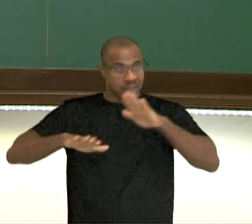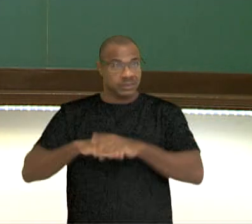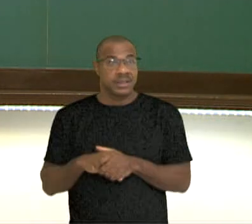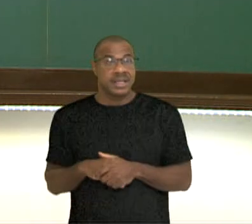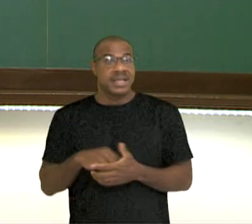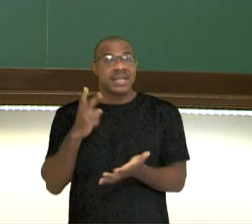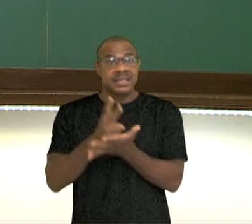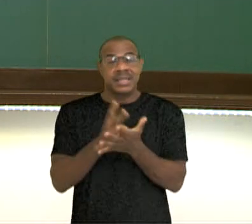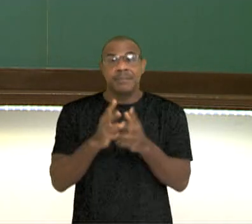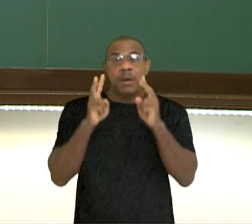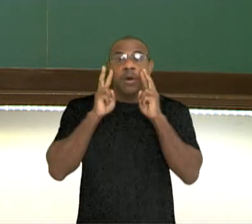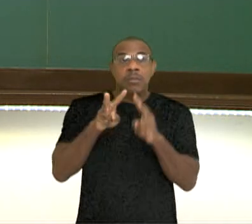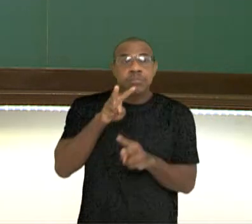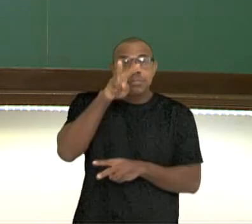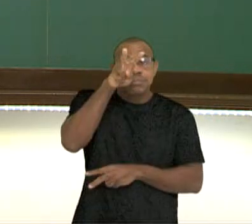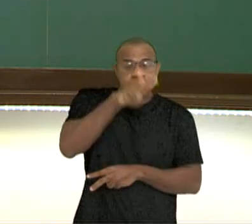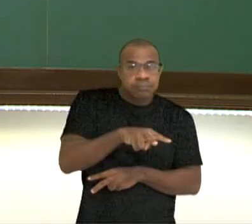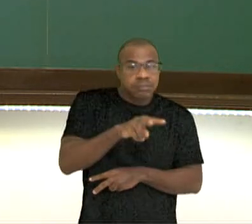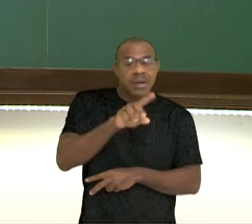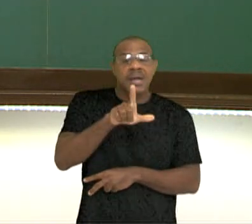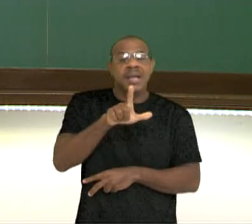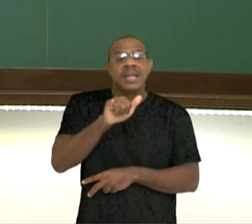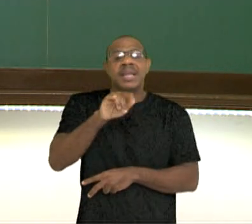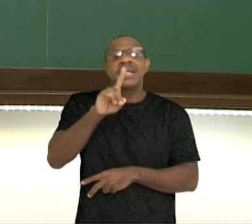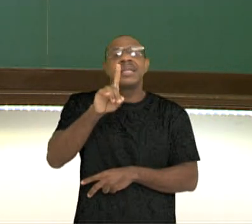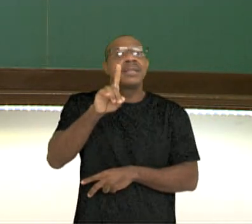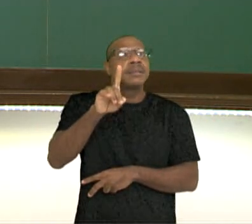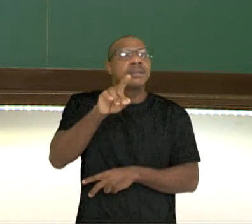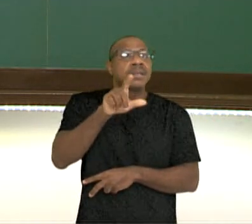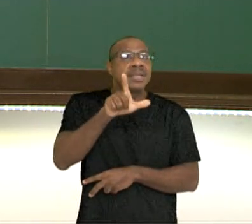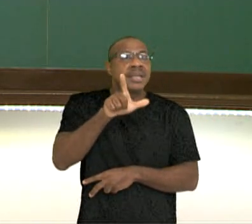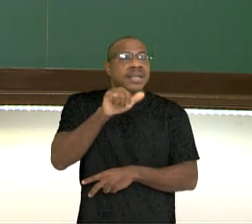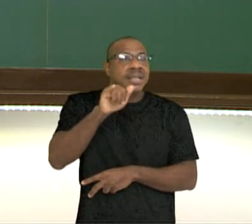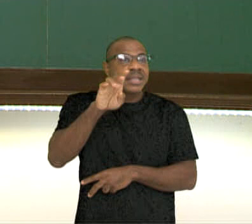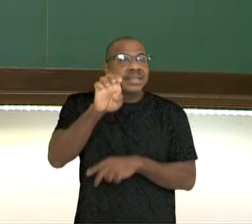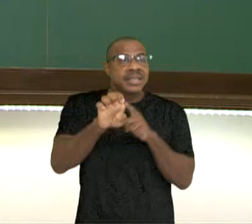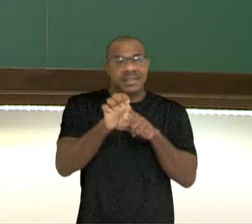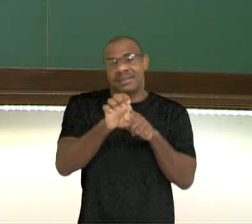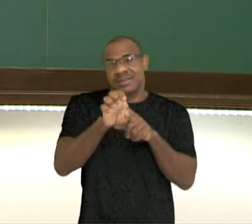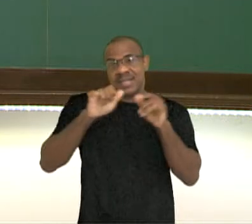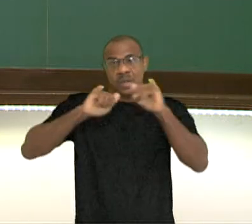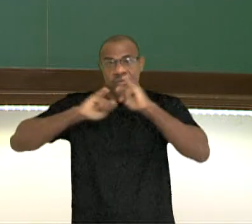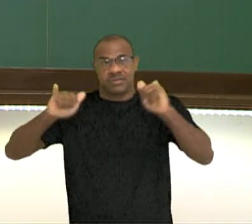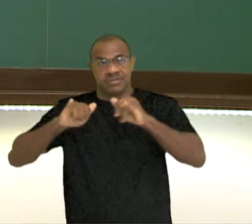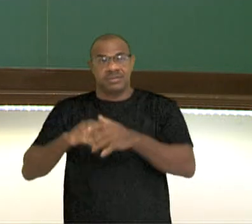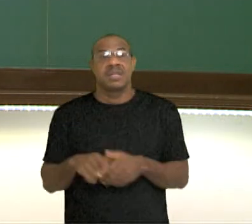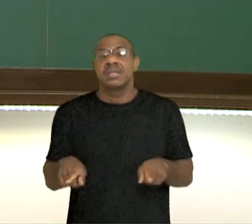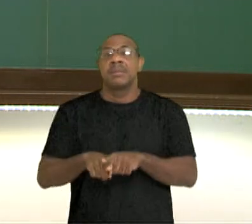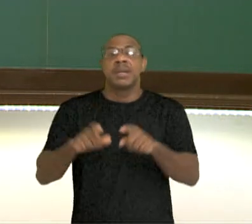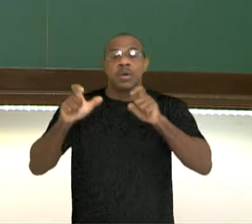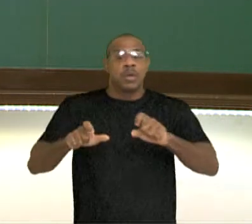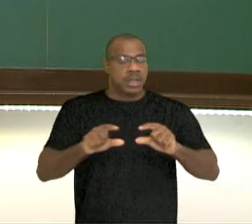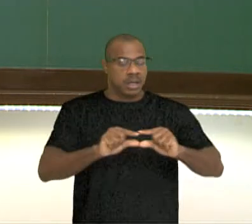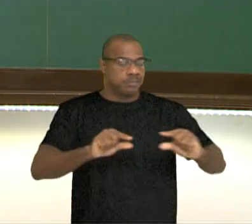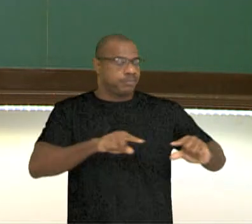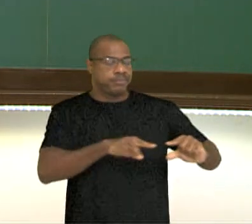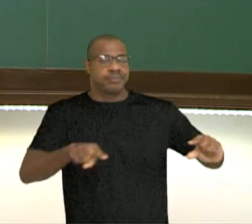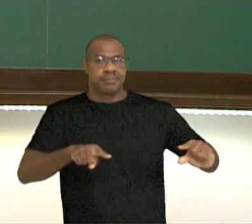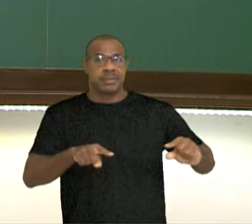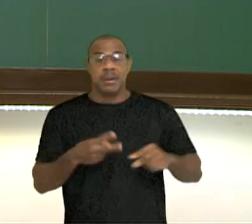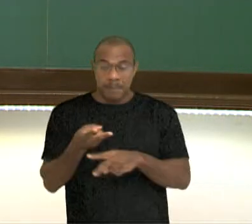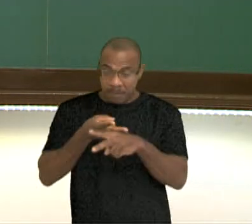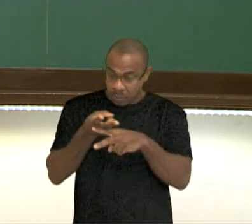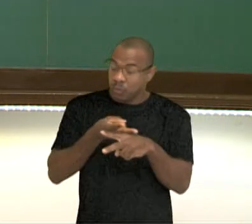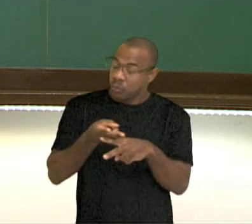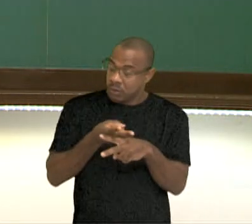LIDE aqui da notícia. Sempre verifique a fonte da notícia. E, sobretudo, cheque